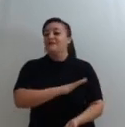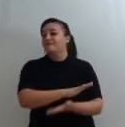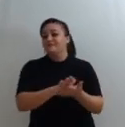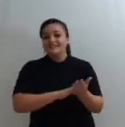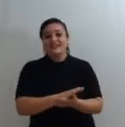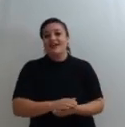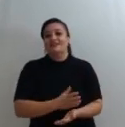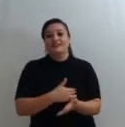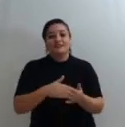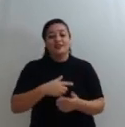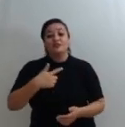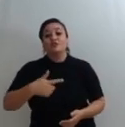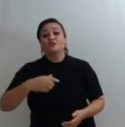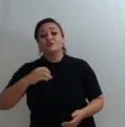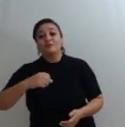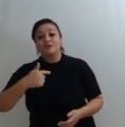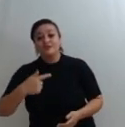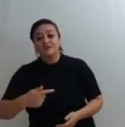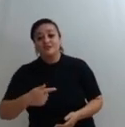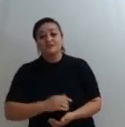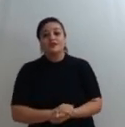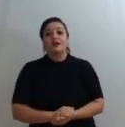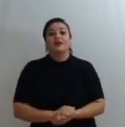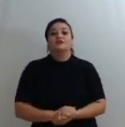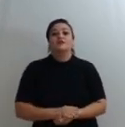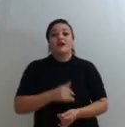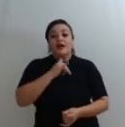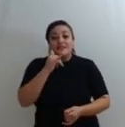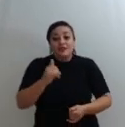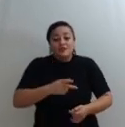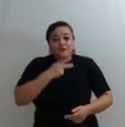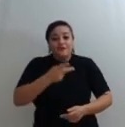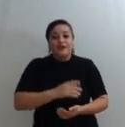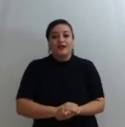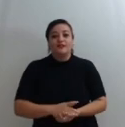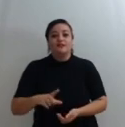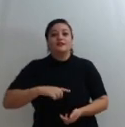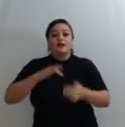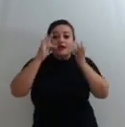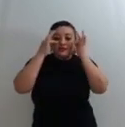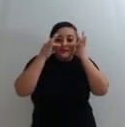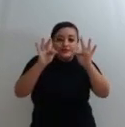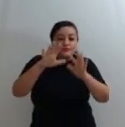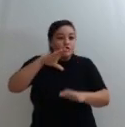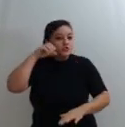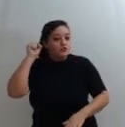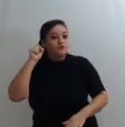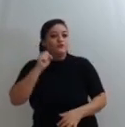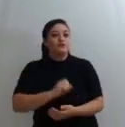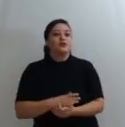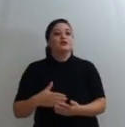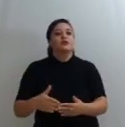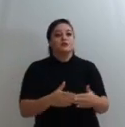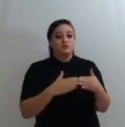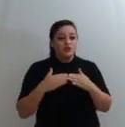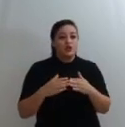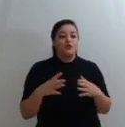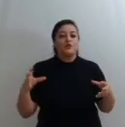2017, oferecida a denúncia. 2017. As testemunhas foram ouvidas, Excelência, conforme eu fiz a juntada integral